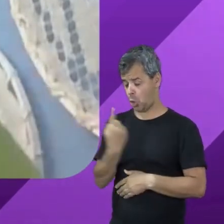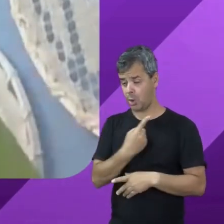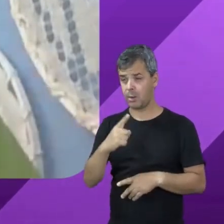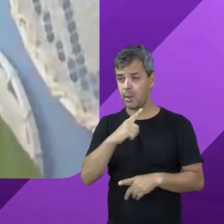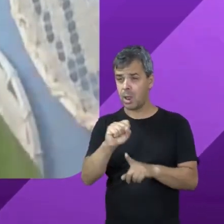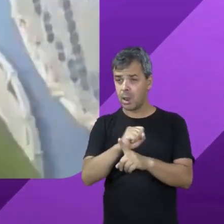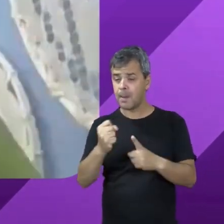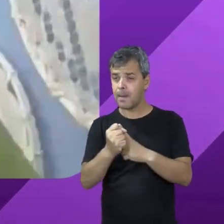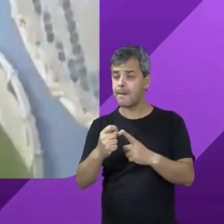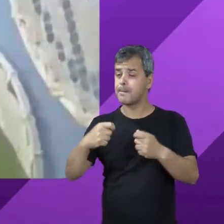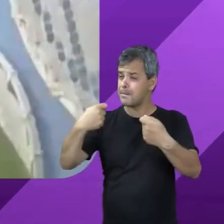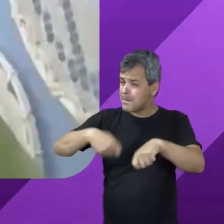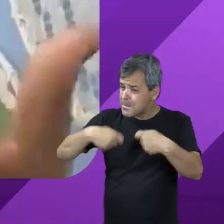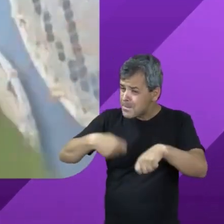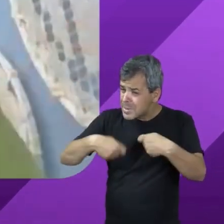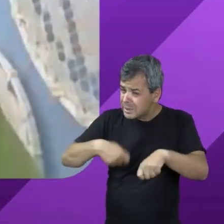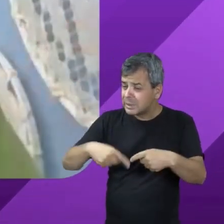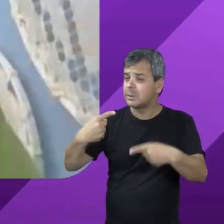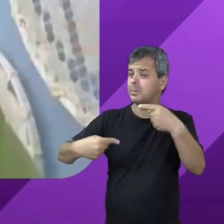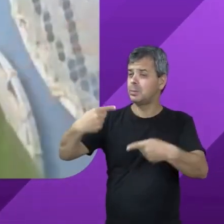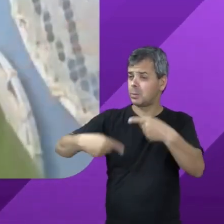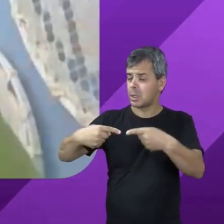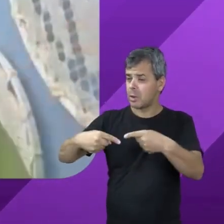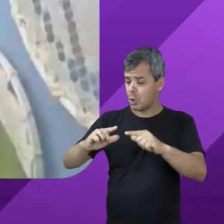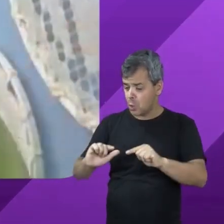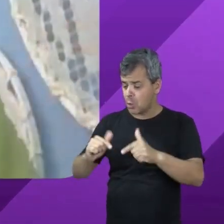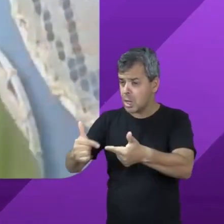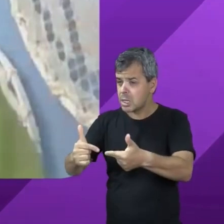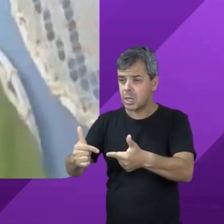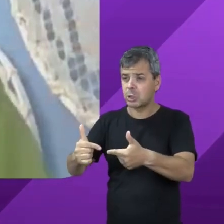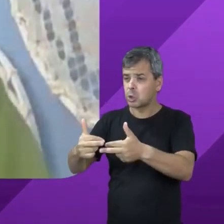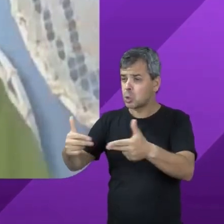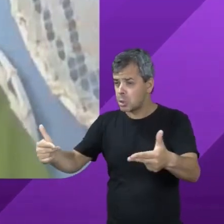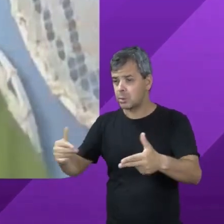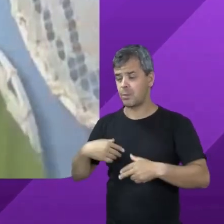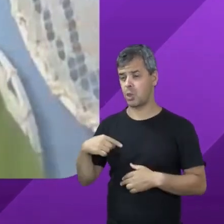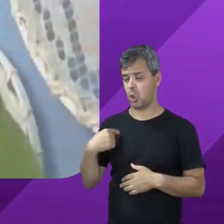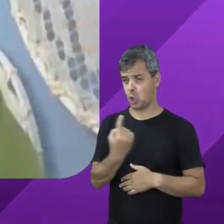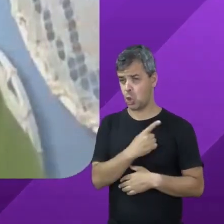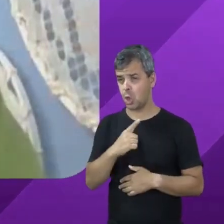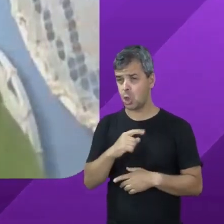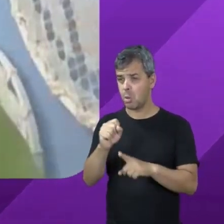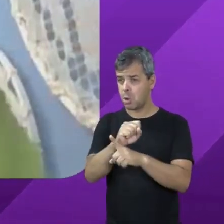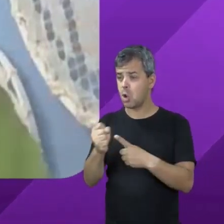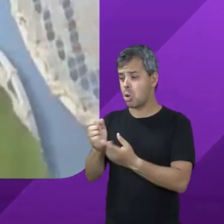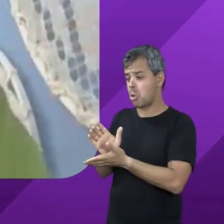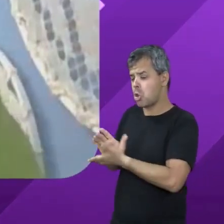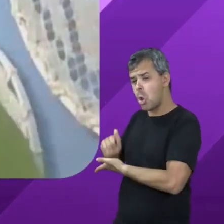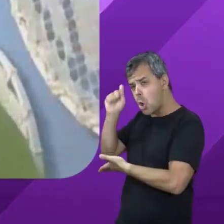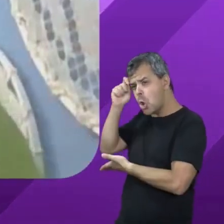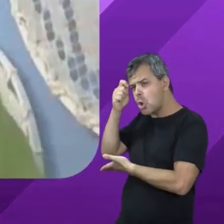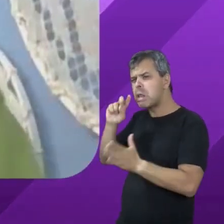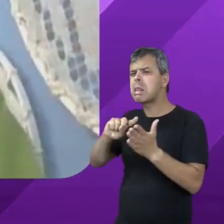que carece de políticas públicas que enfrente esses fenômenos, né? Nós temos uma sociedade racializada. E o que